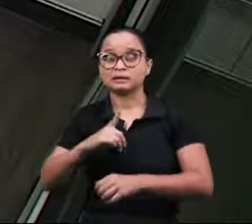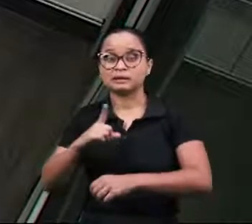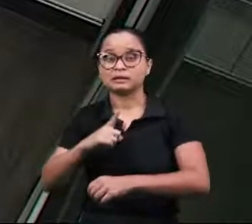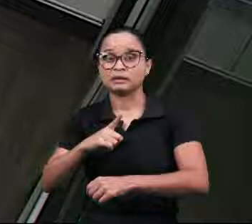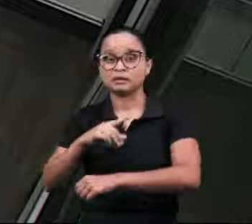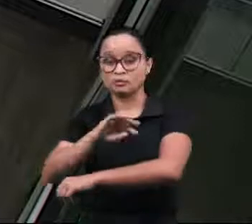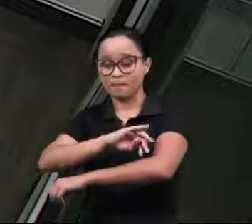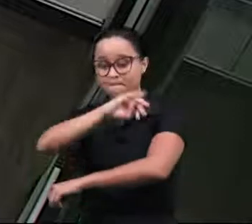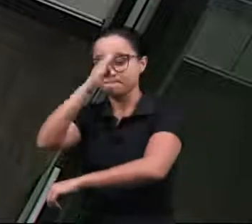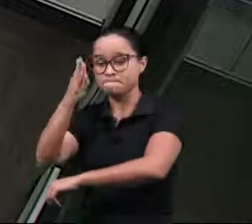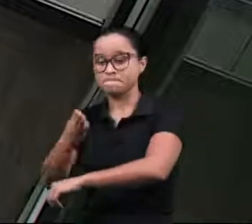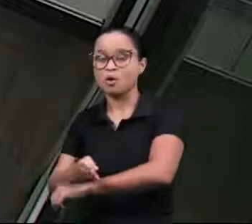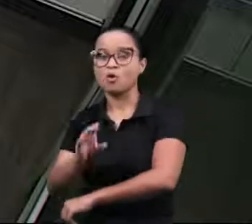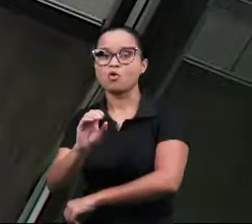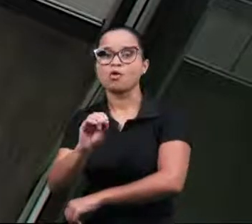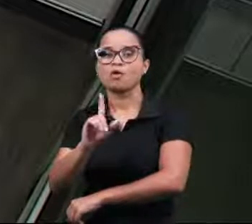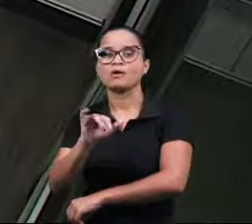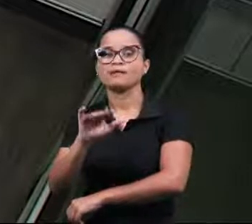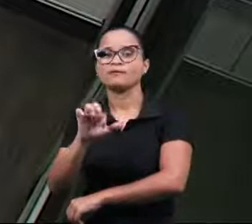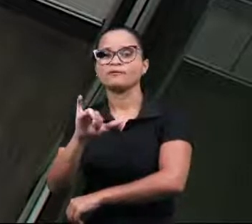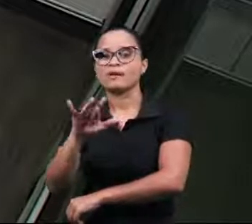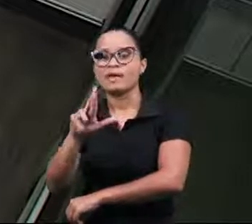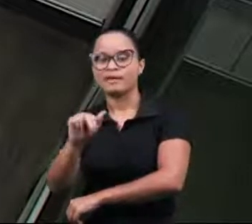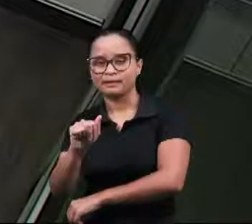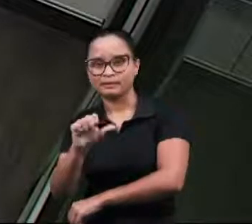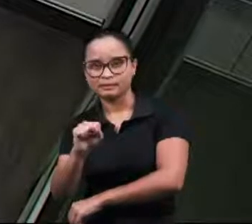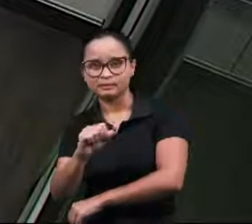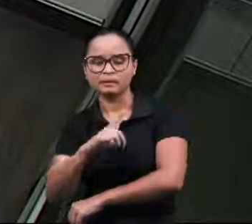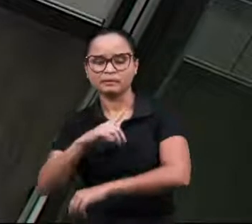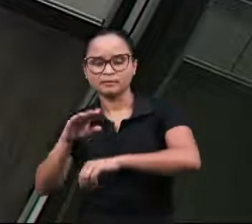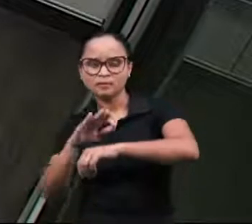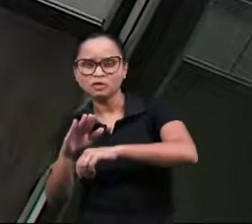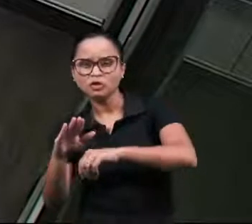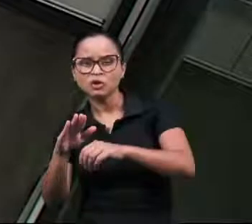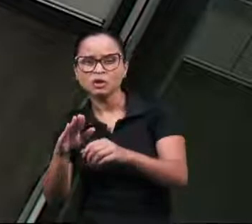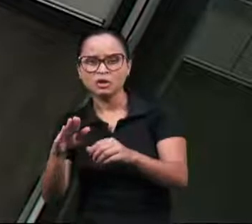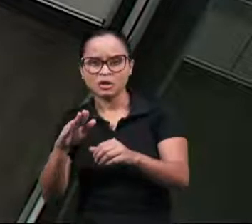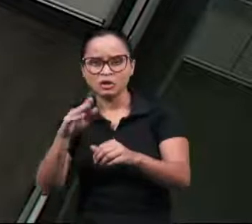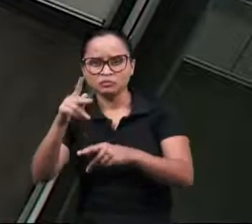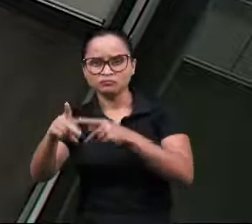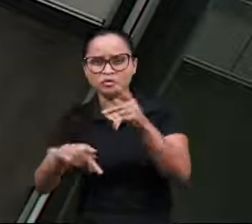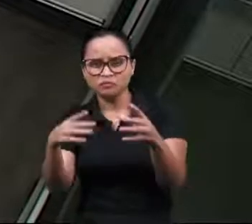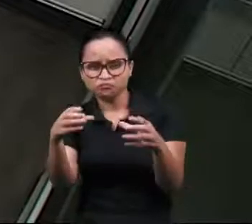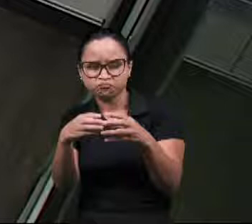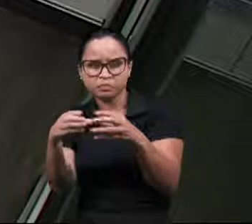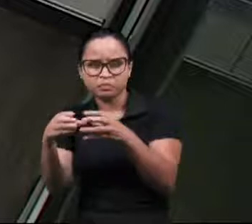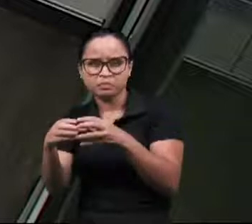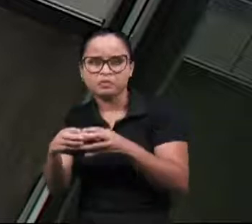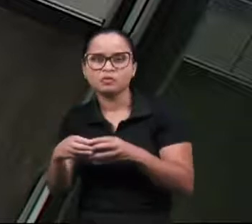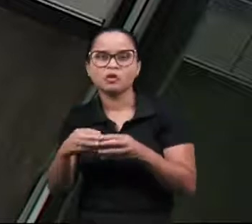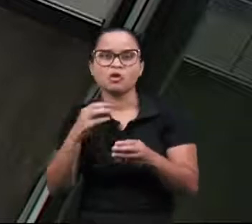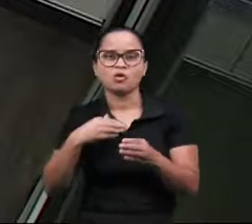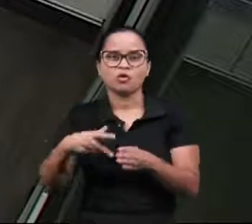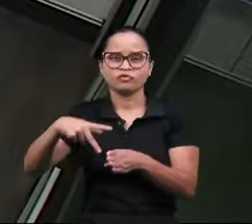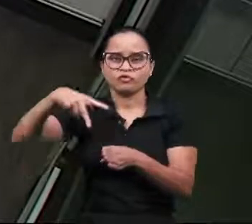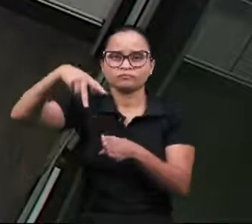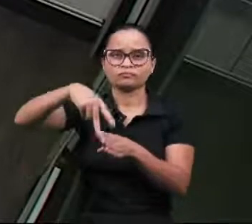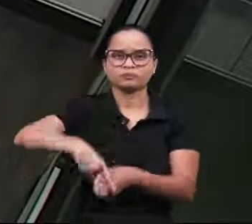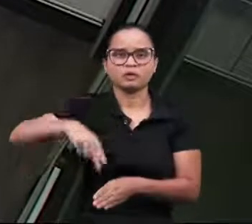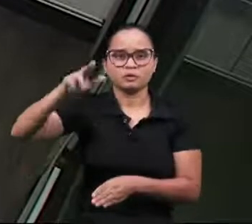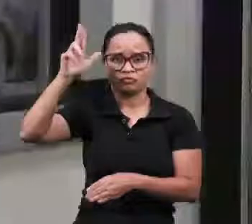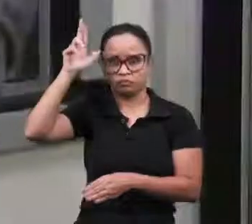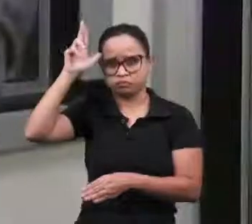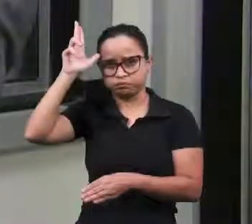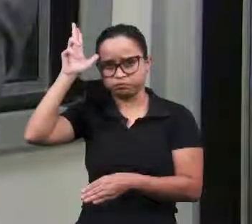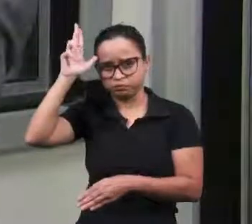Jerusalém, estava Betfagé, um povoadozinho onde ele assentou no jumento e se dirigiu, e quando